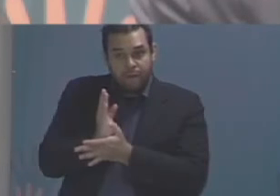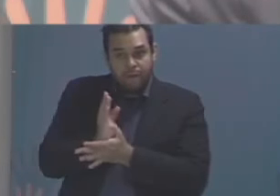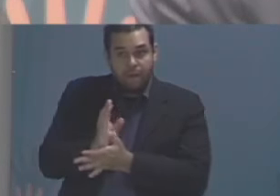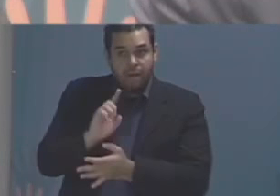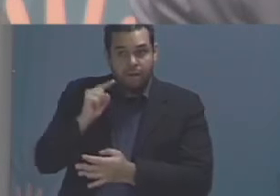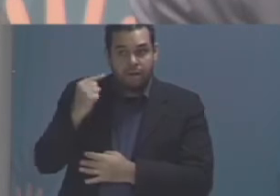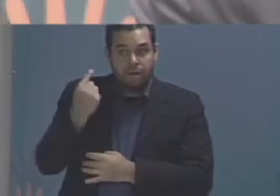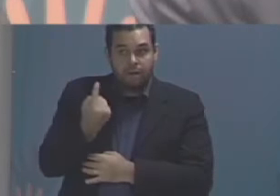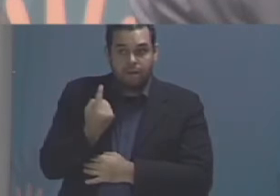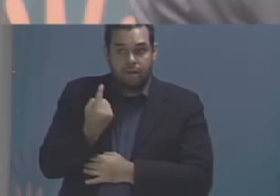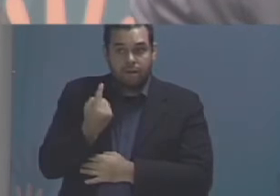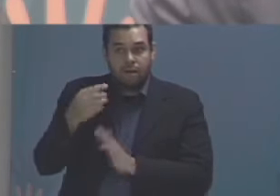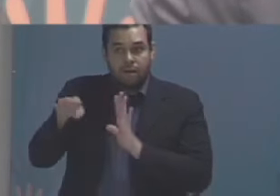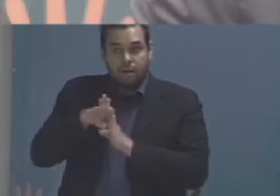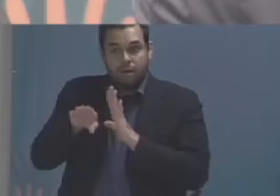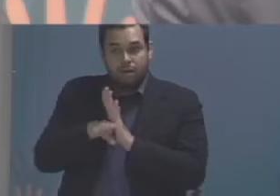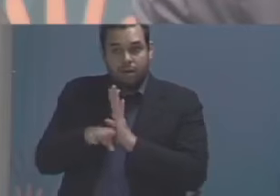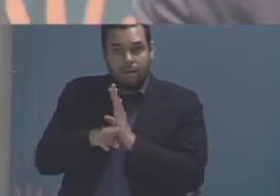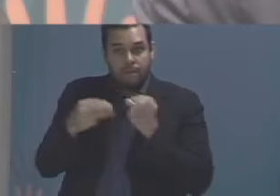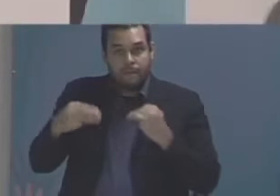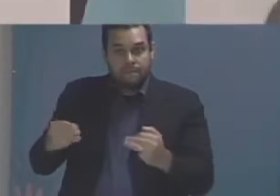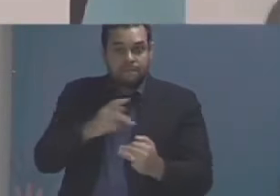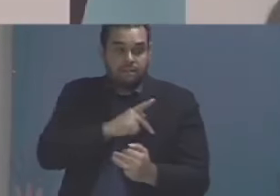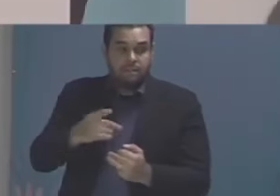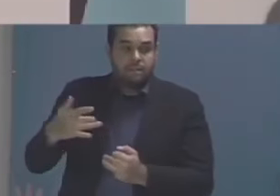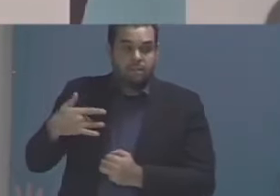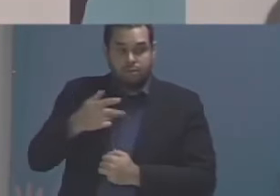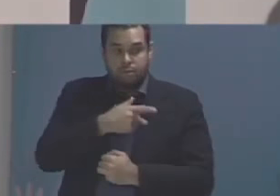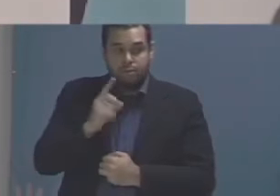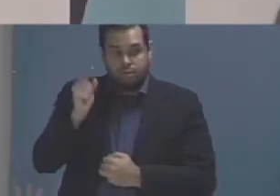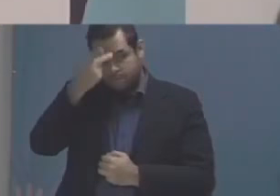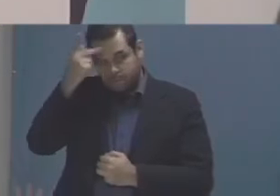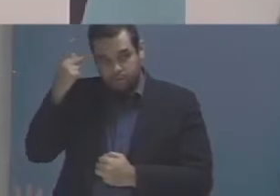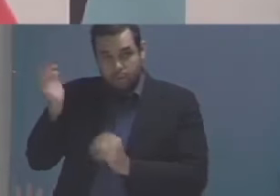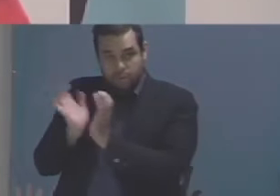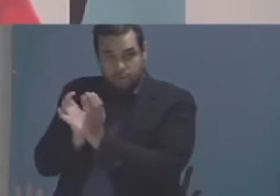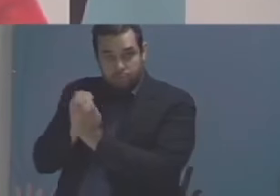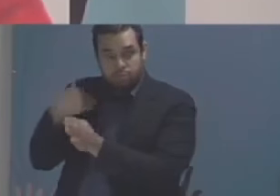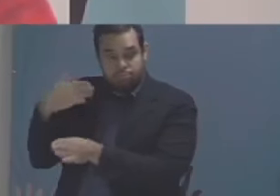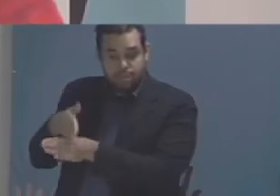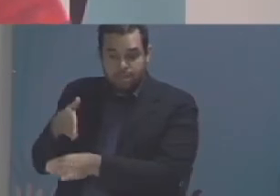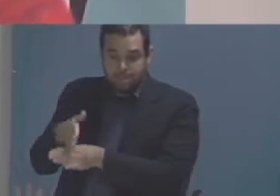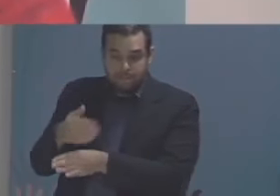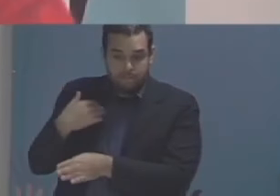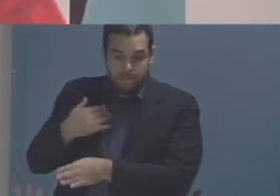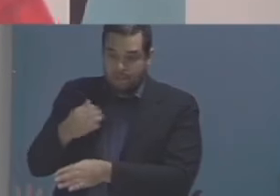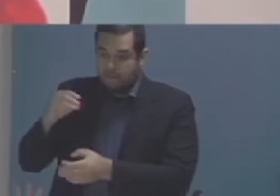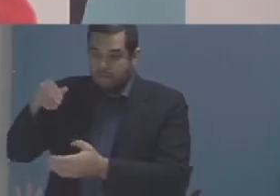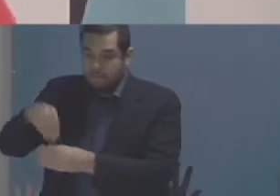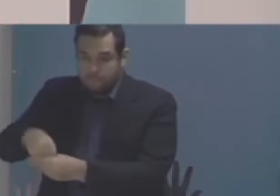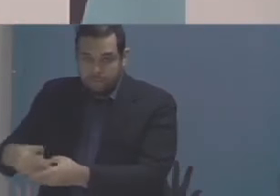por uma pauta do Ministério da Saúde de um membro do grupo que você pertence.